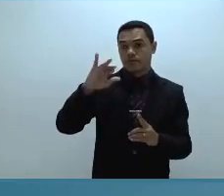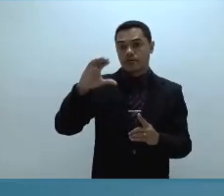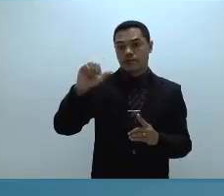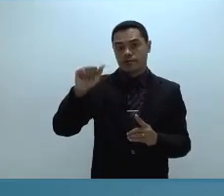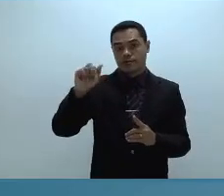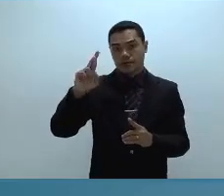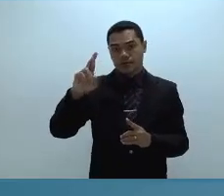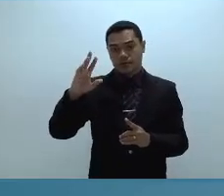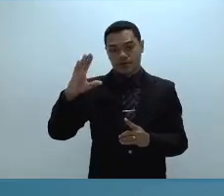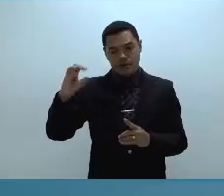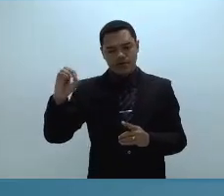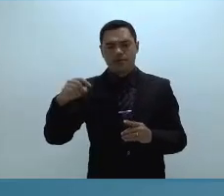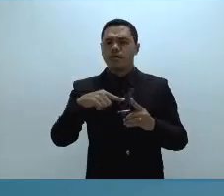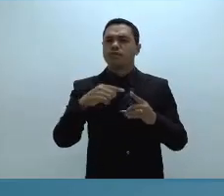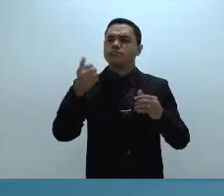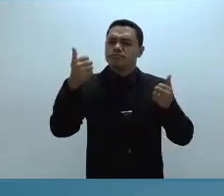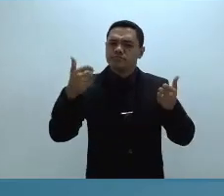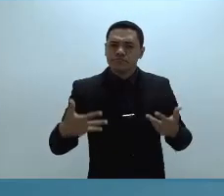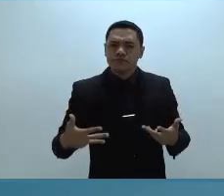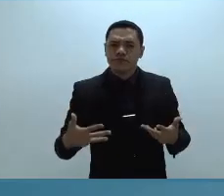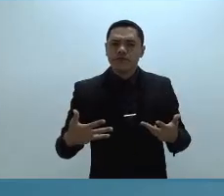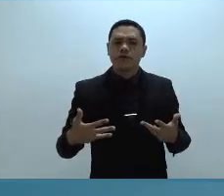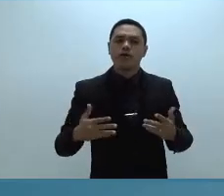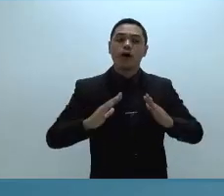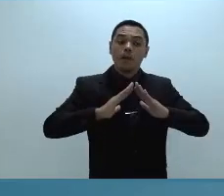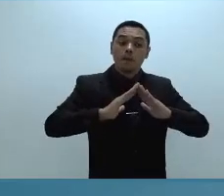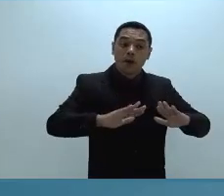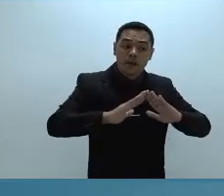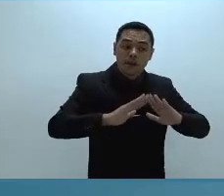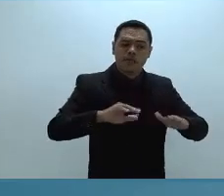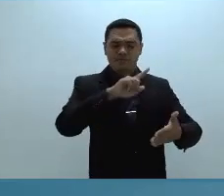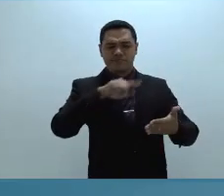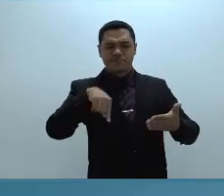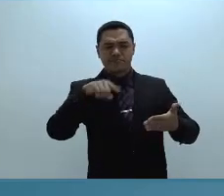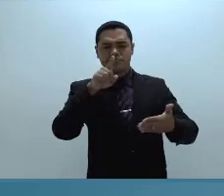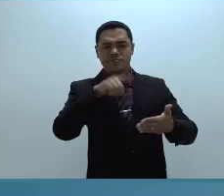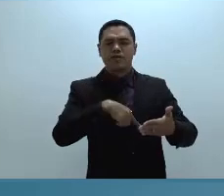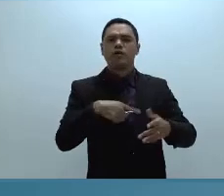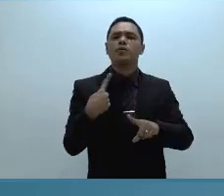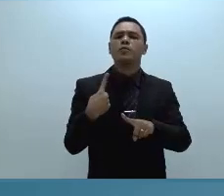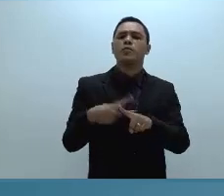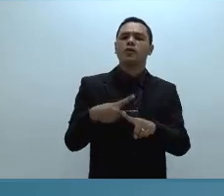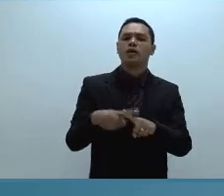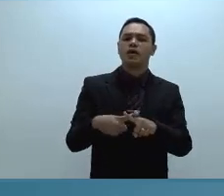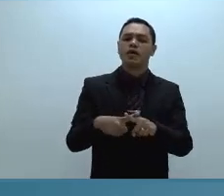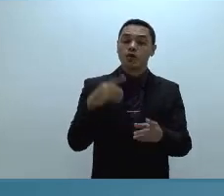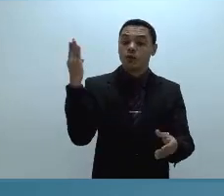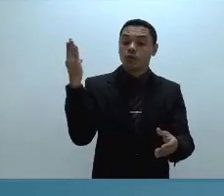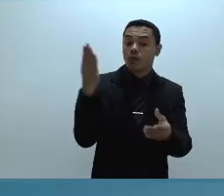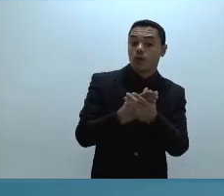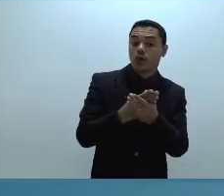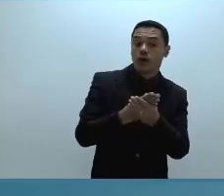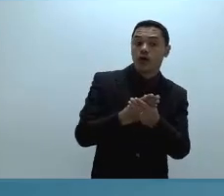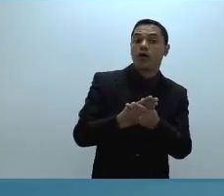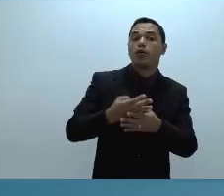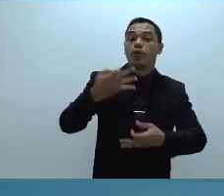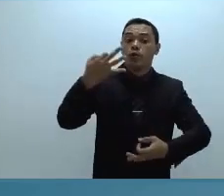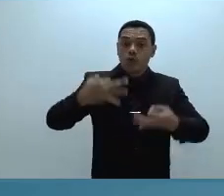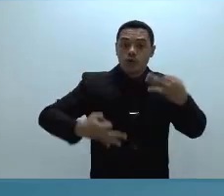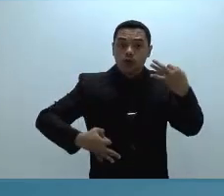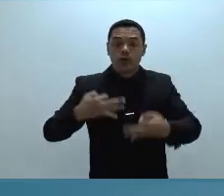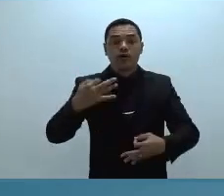discreções, indefiro tal pedido, tendo em vista ainda não ter transitado em julgado